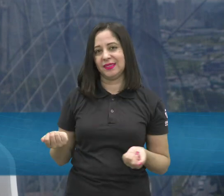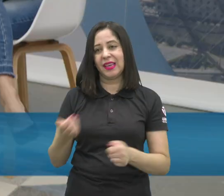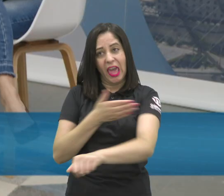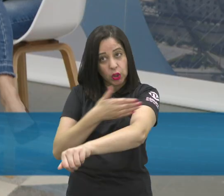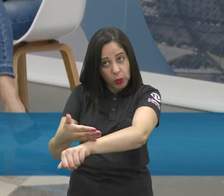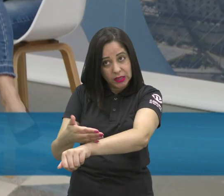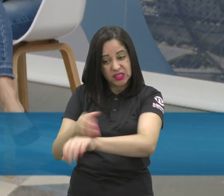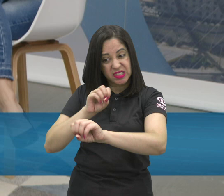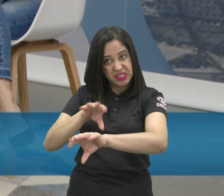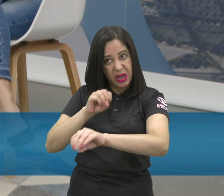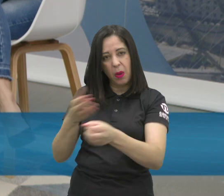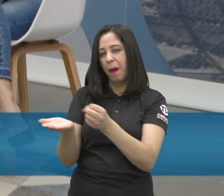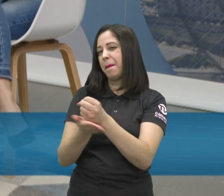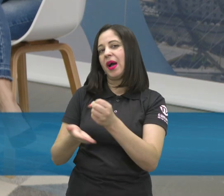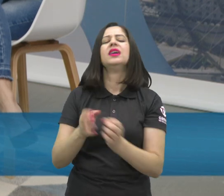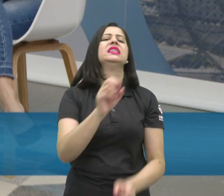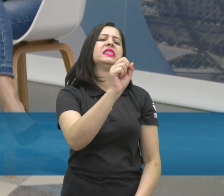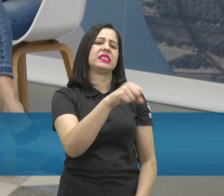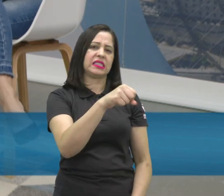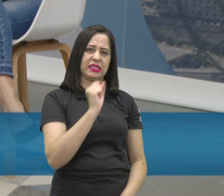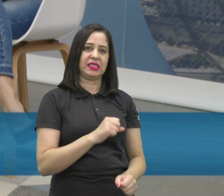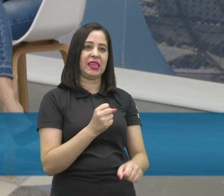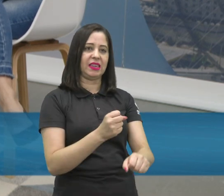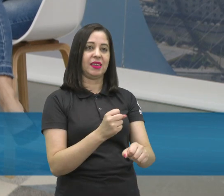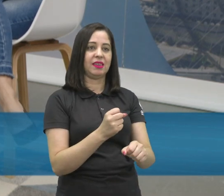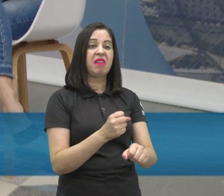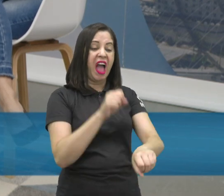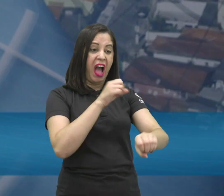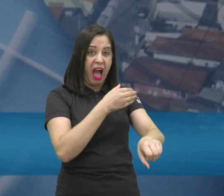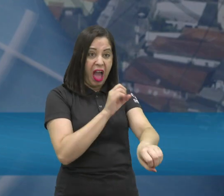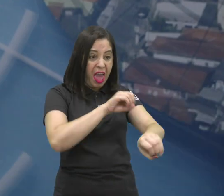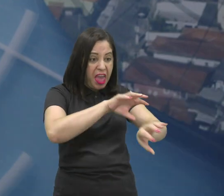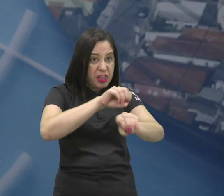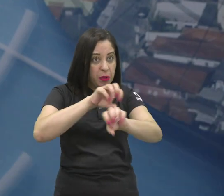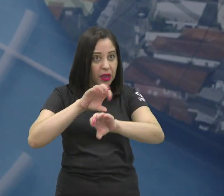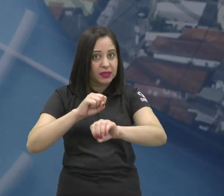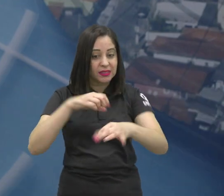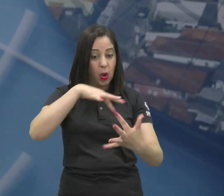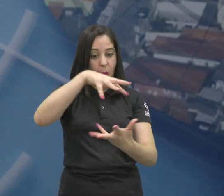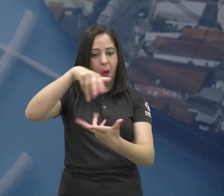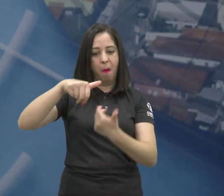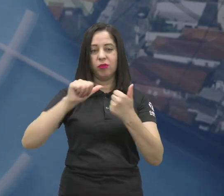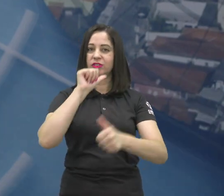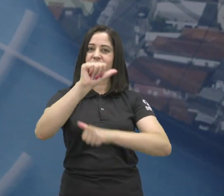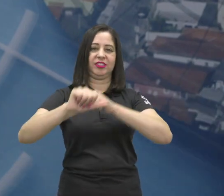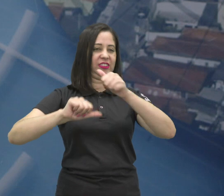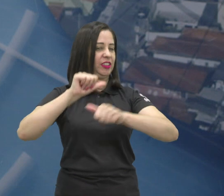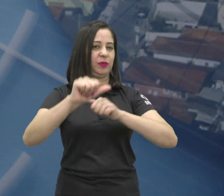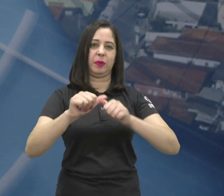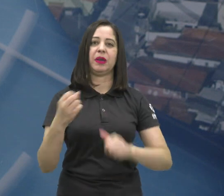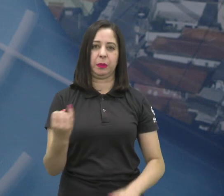esse acesso. A educação move o mundo, move né? O mundo, transforma. Transforma, substitui barreiras, né? Isso é